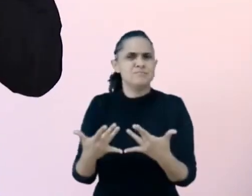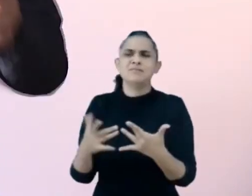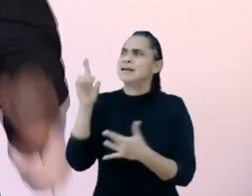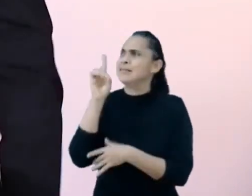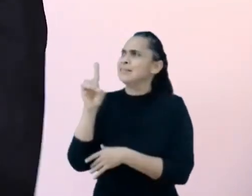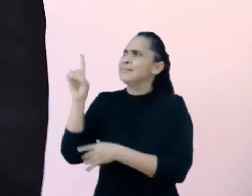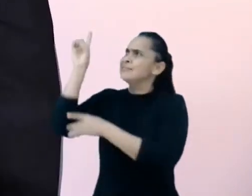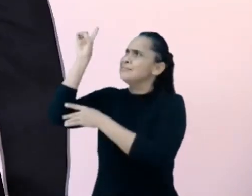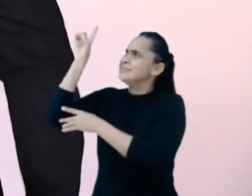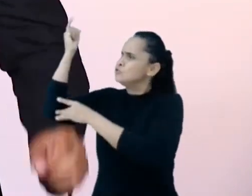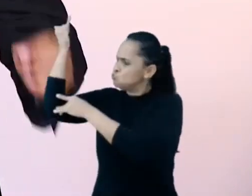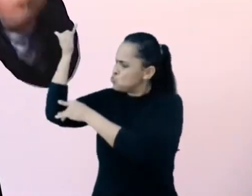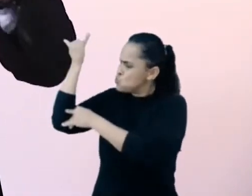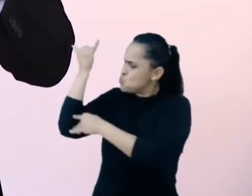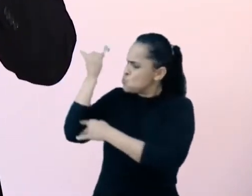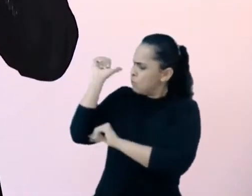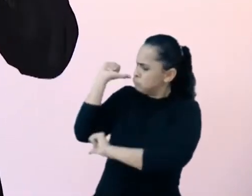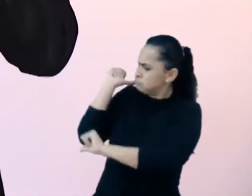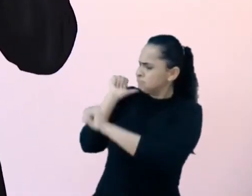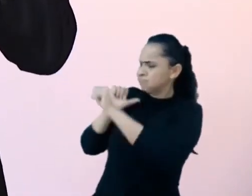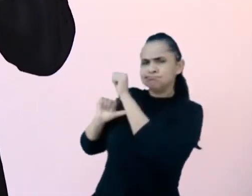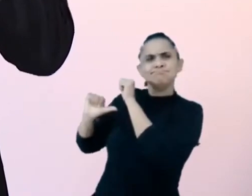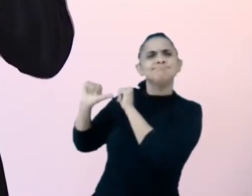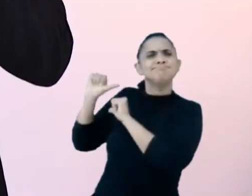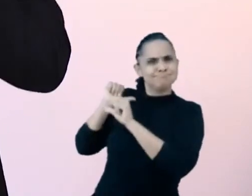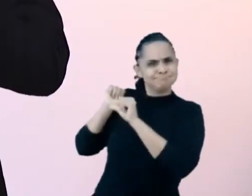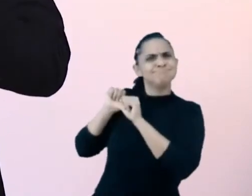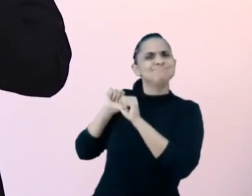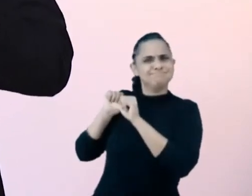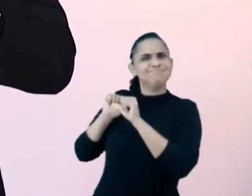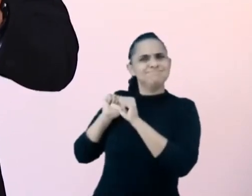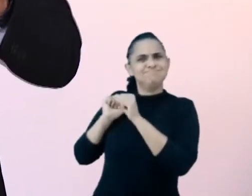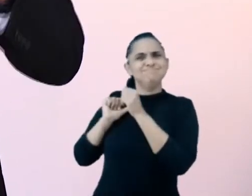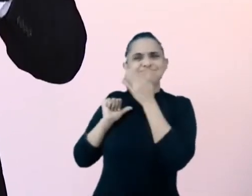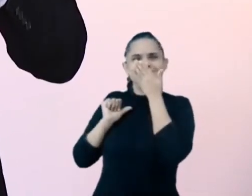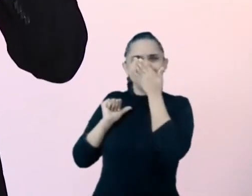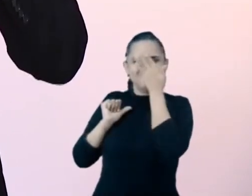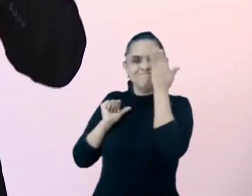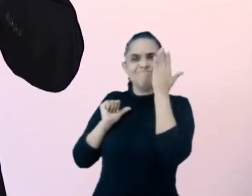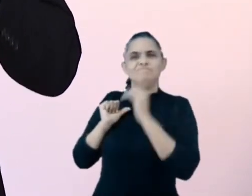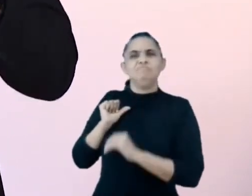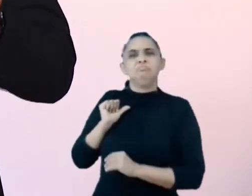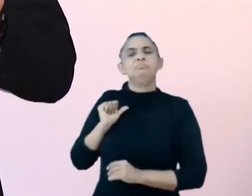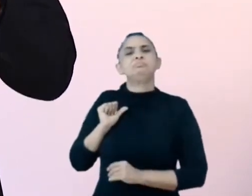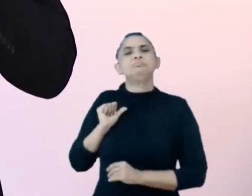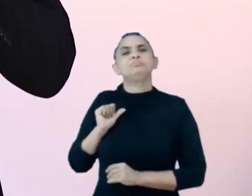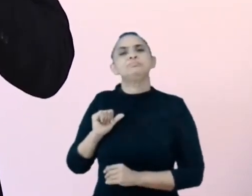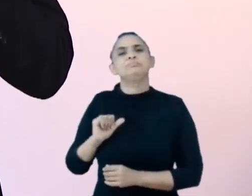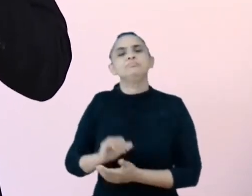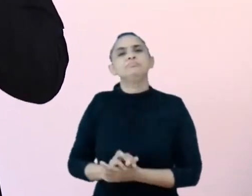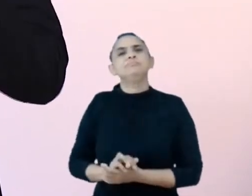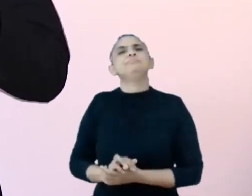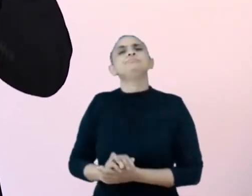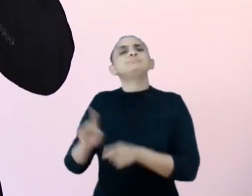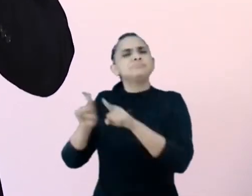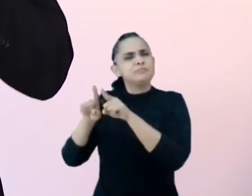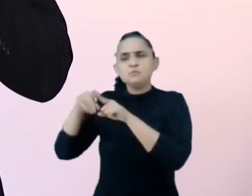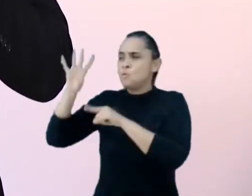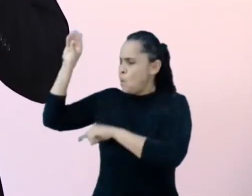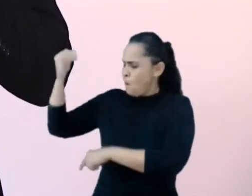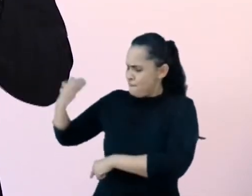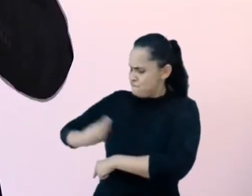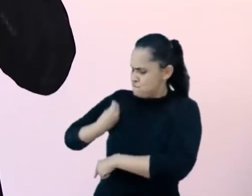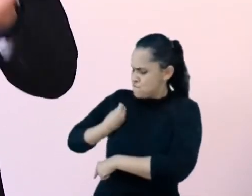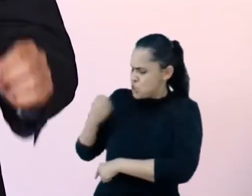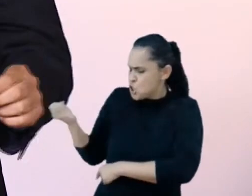que somos. Eu estou lendo a versão viva. E nos deu uma vida nova da